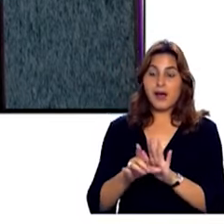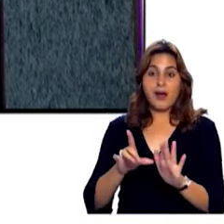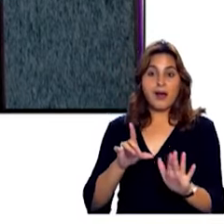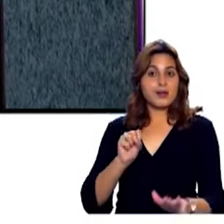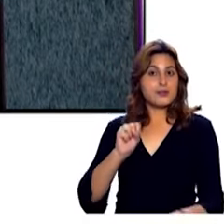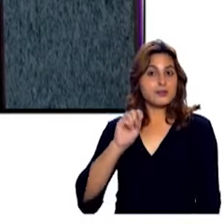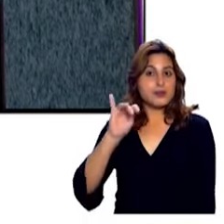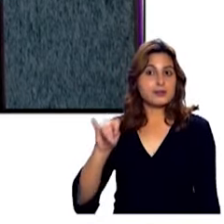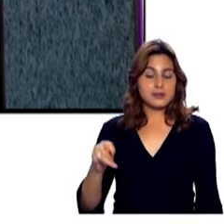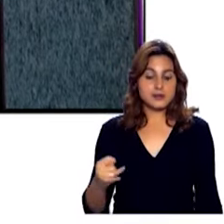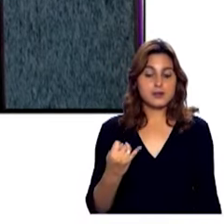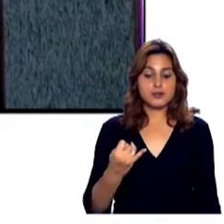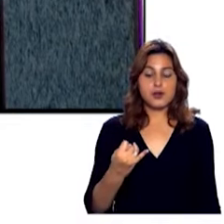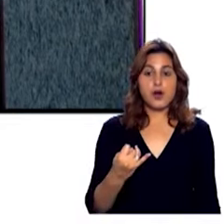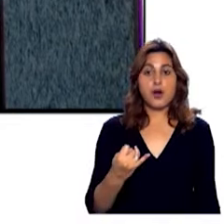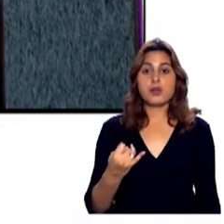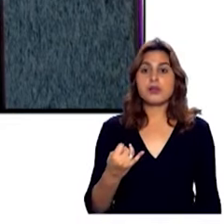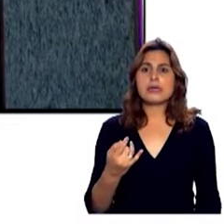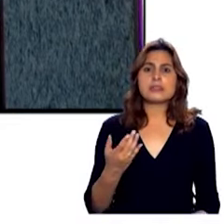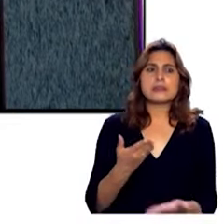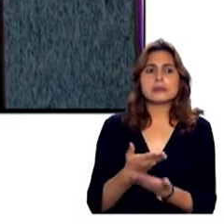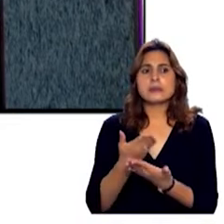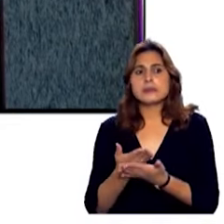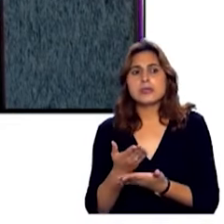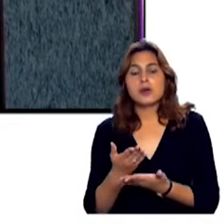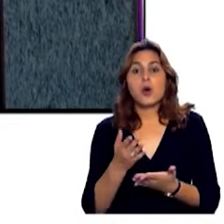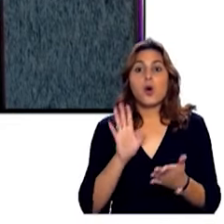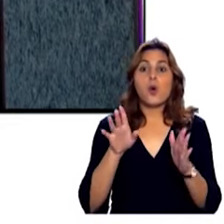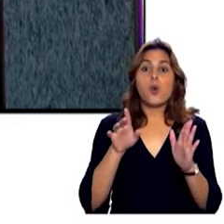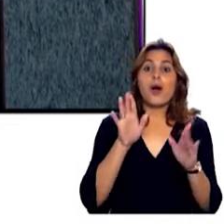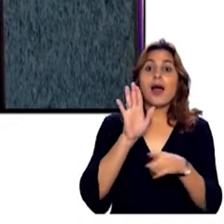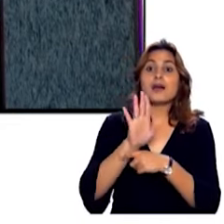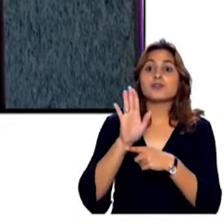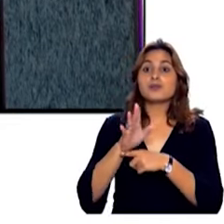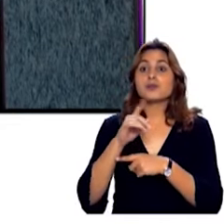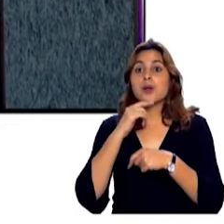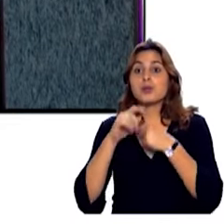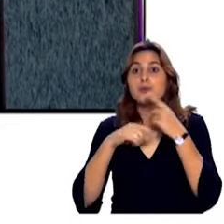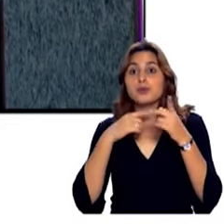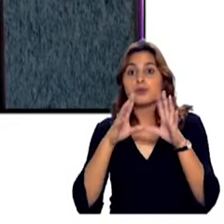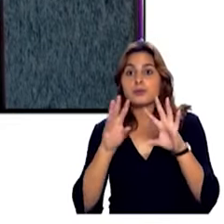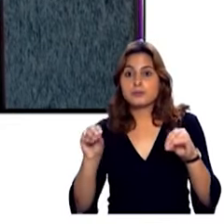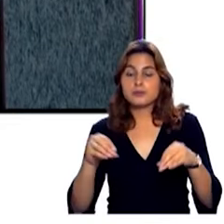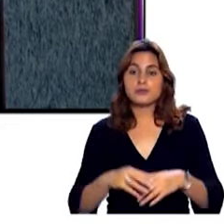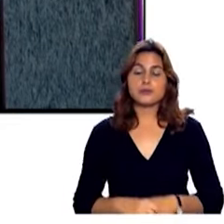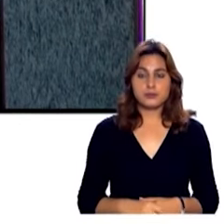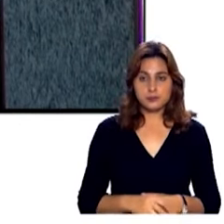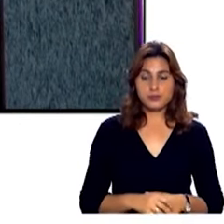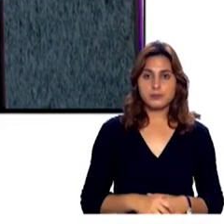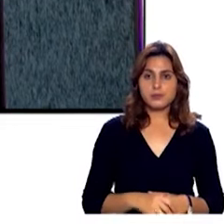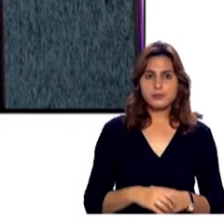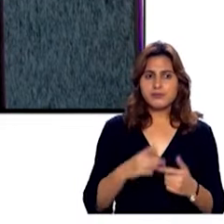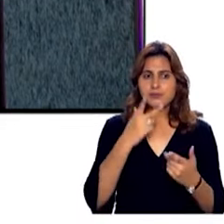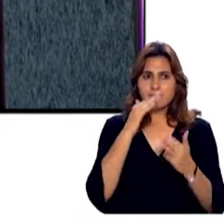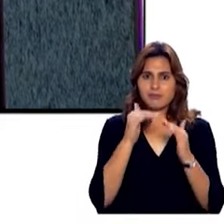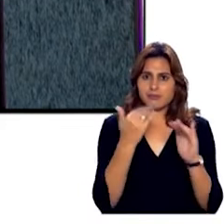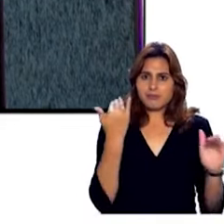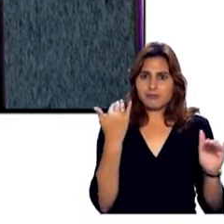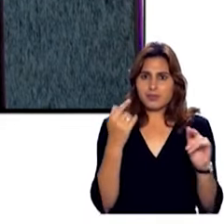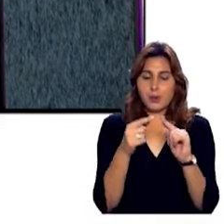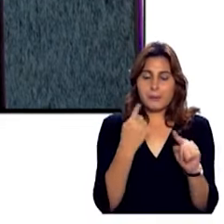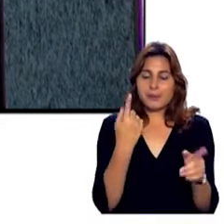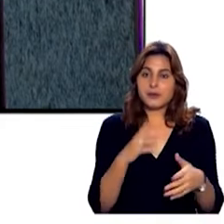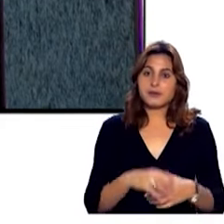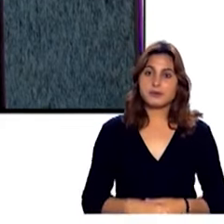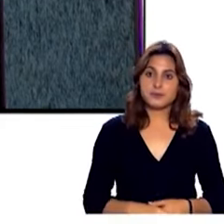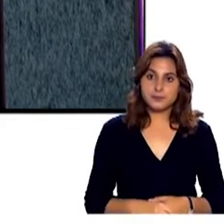STJ ter dissipado a dúvida interpretativa entre dois tribunais O que é uma incoerência mas